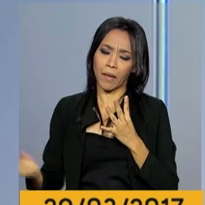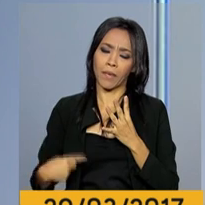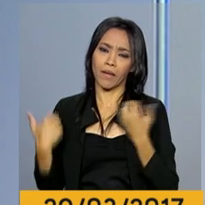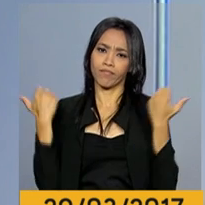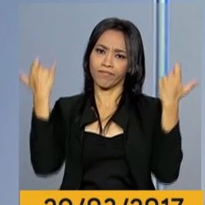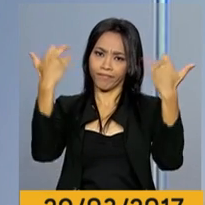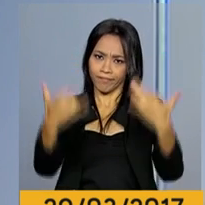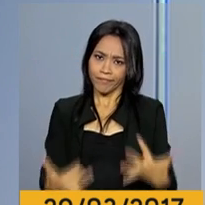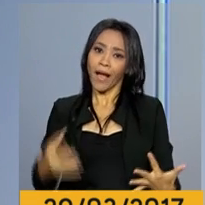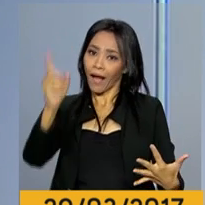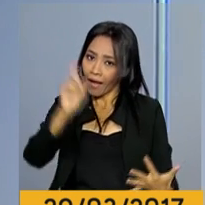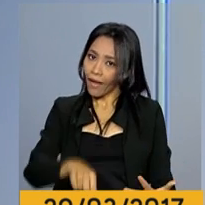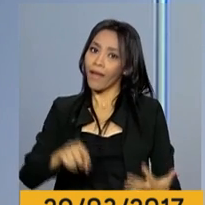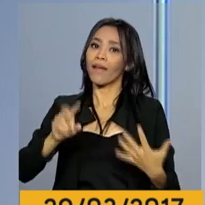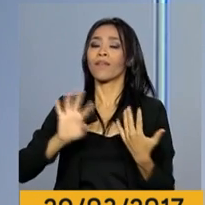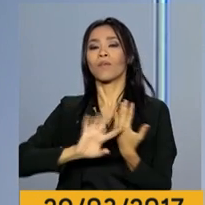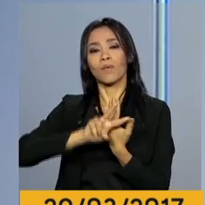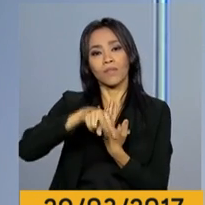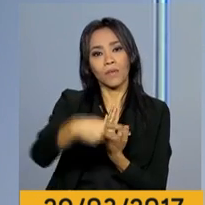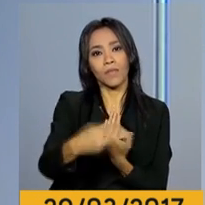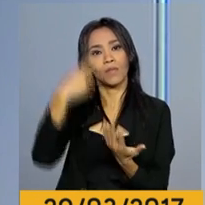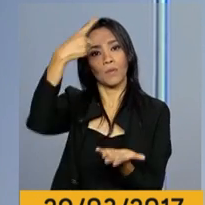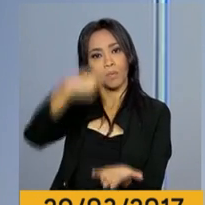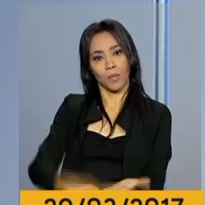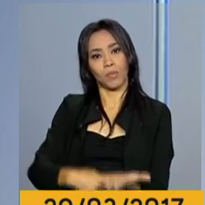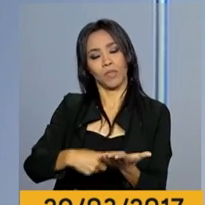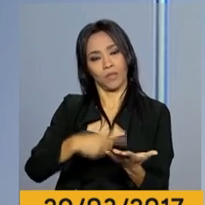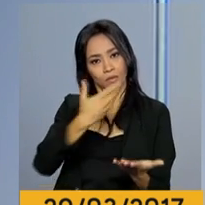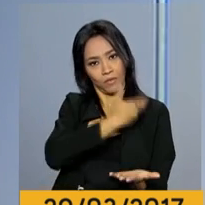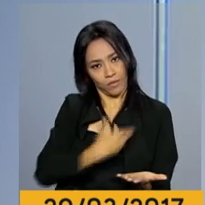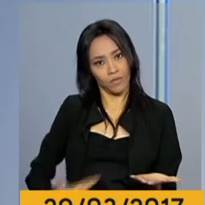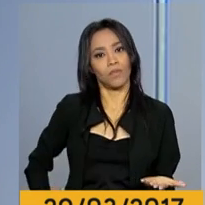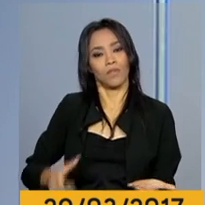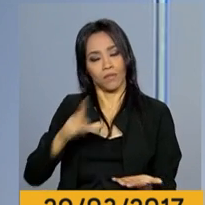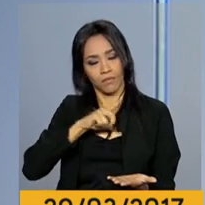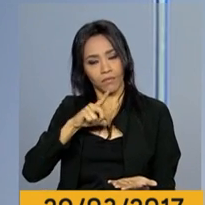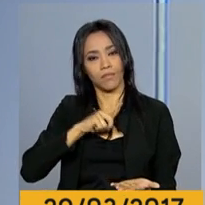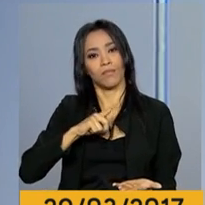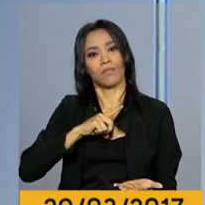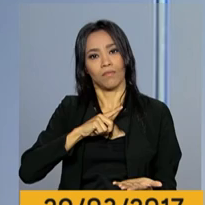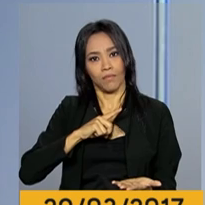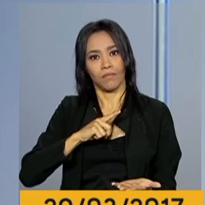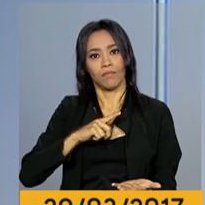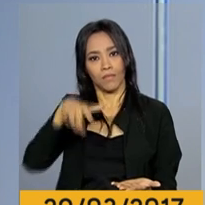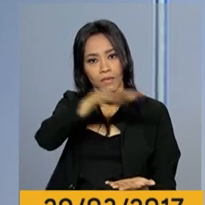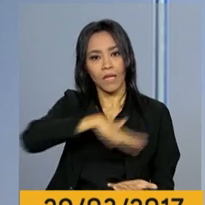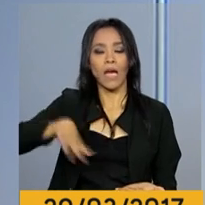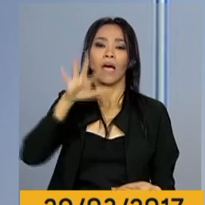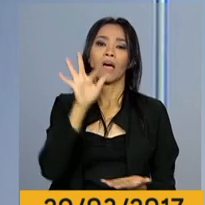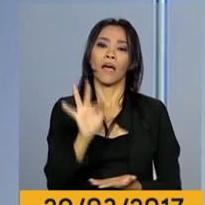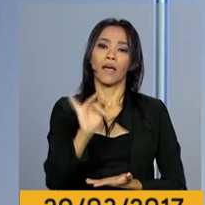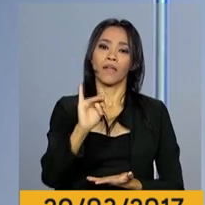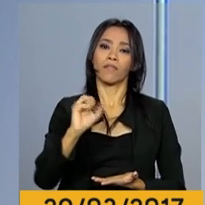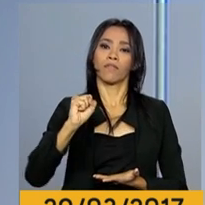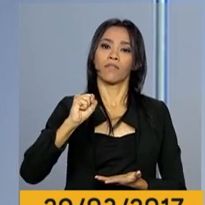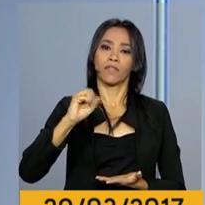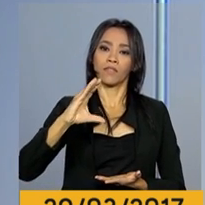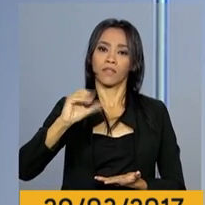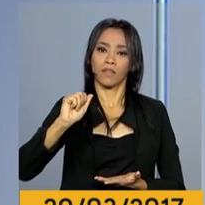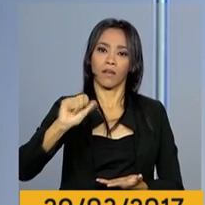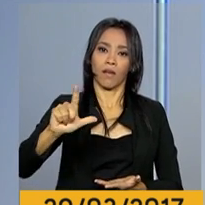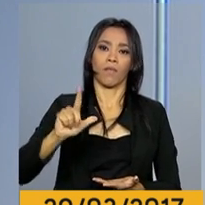responsabilidade fiscal que nós estamos levando a sério a eu diria